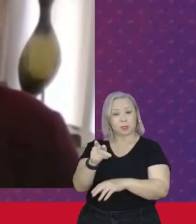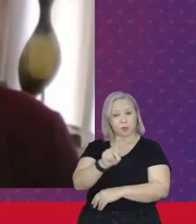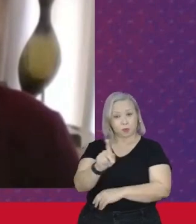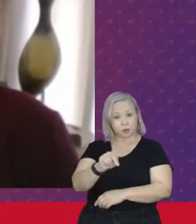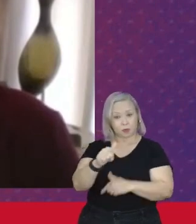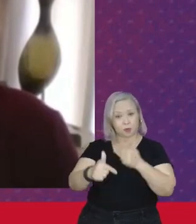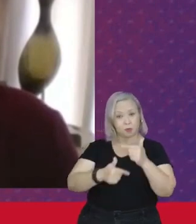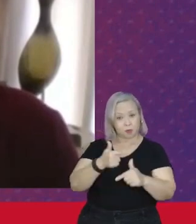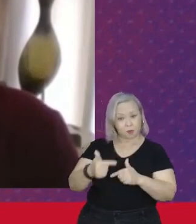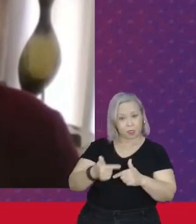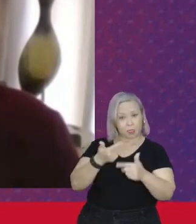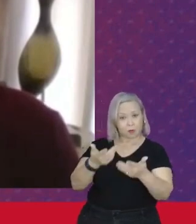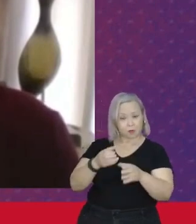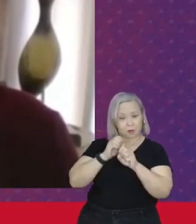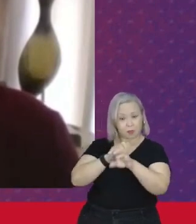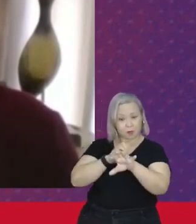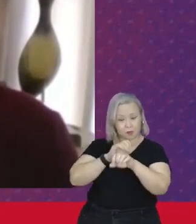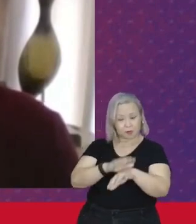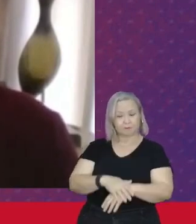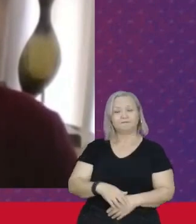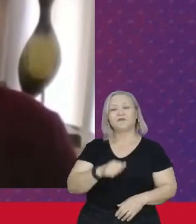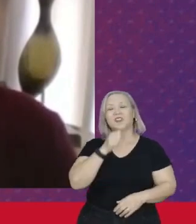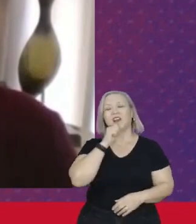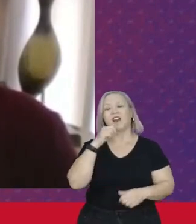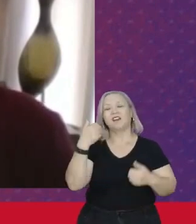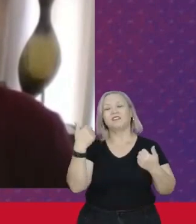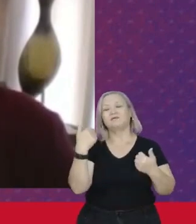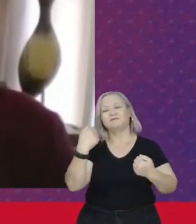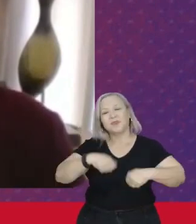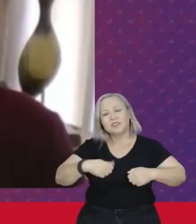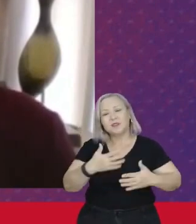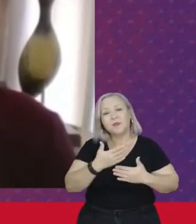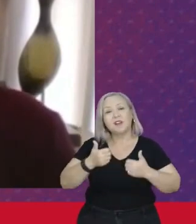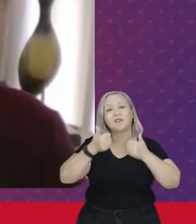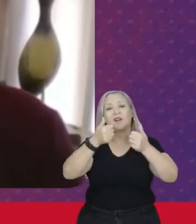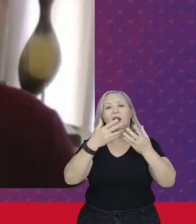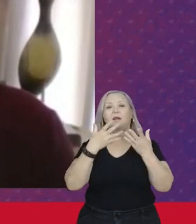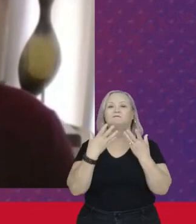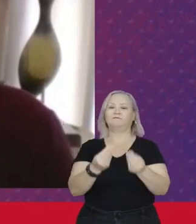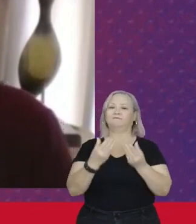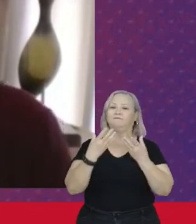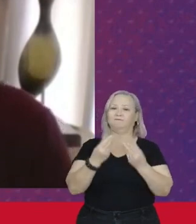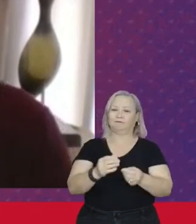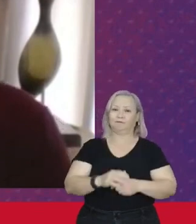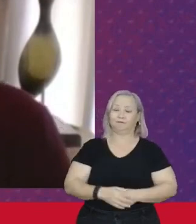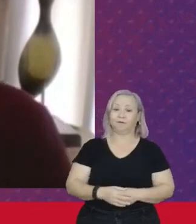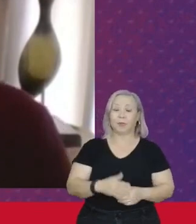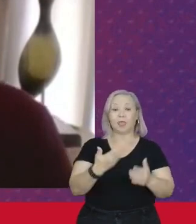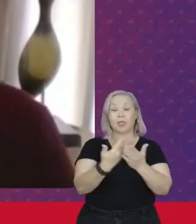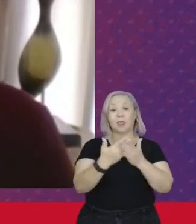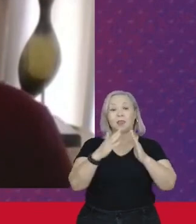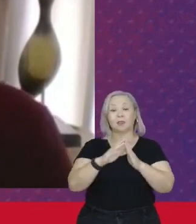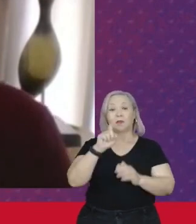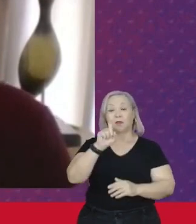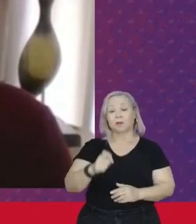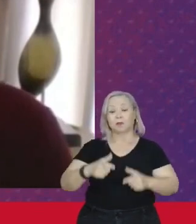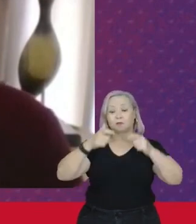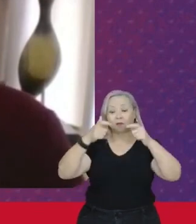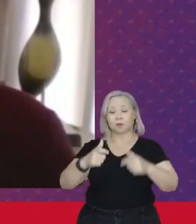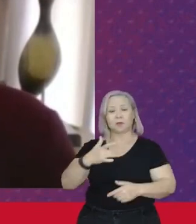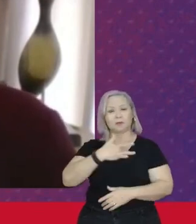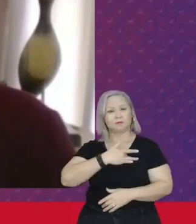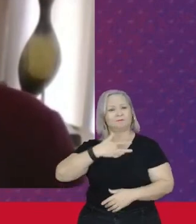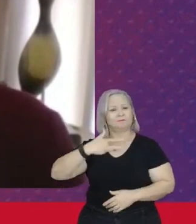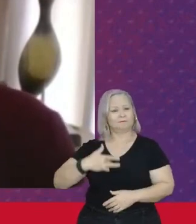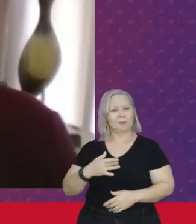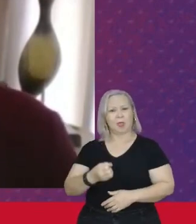em educação, ainda precisam avançar muito. A nossa luta não para que a escola seja um ambiente saudável, para